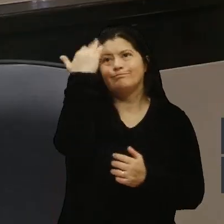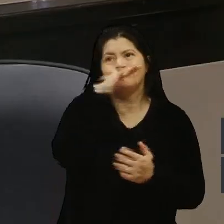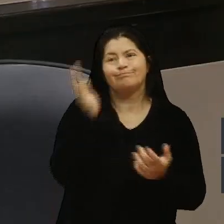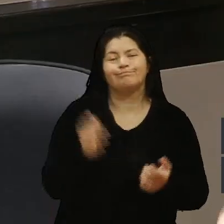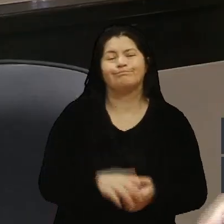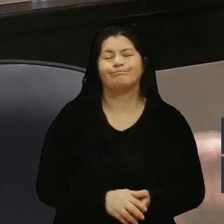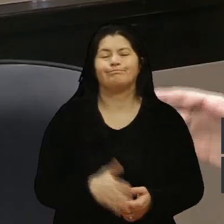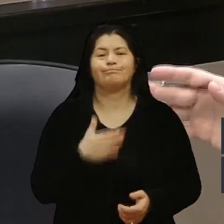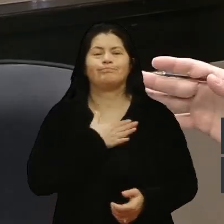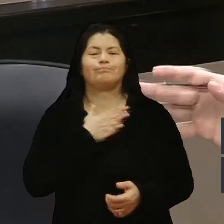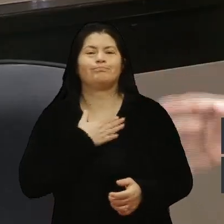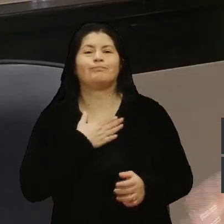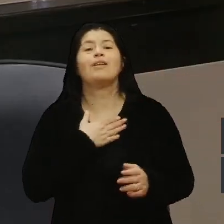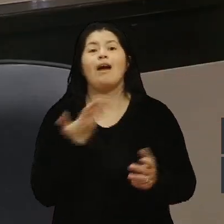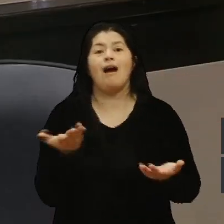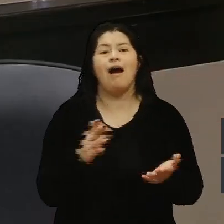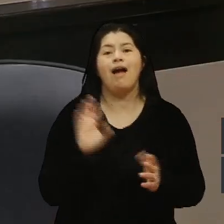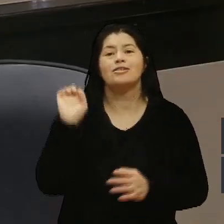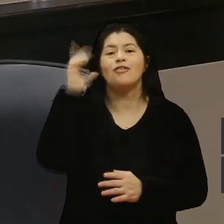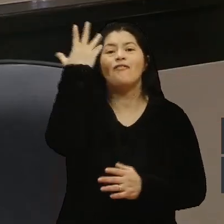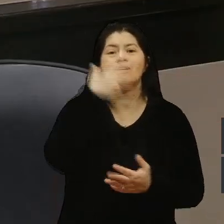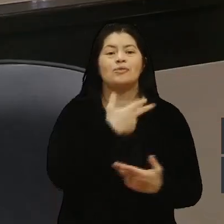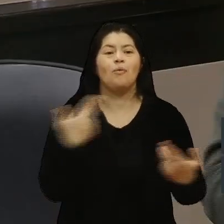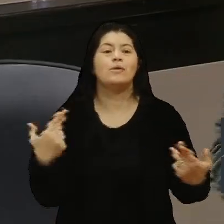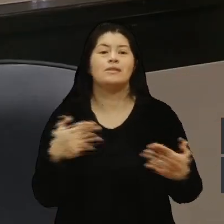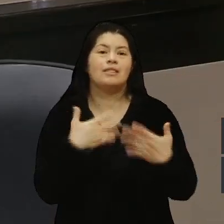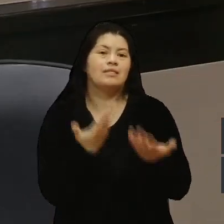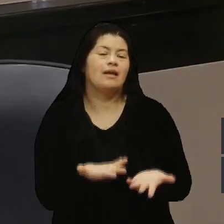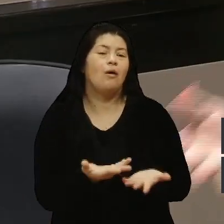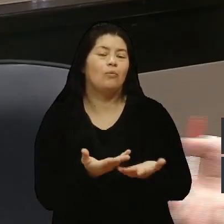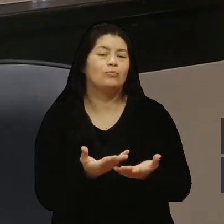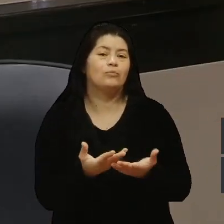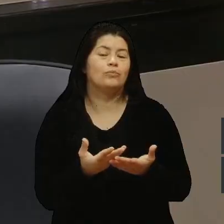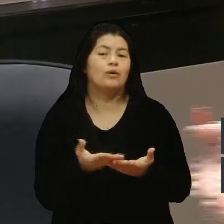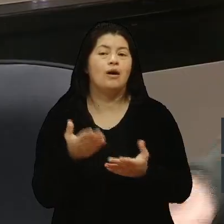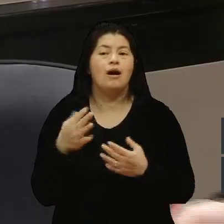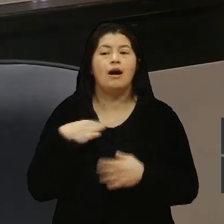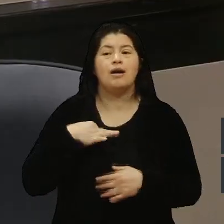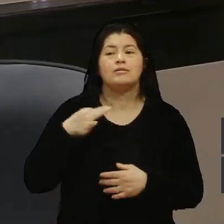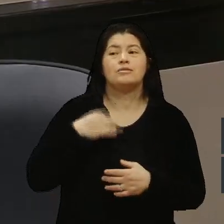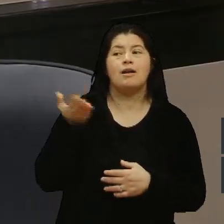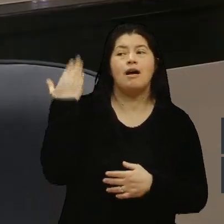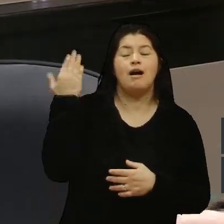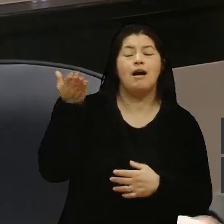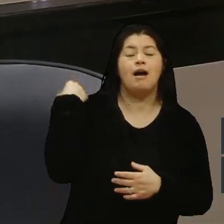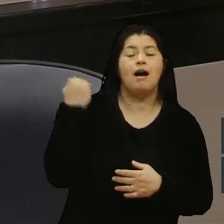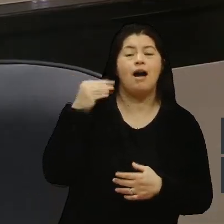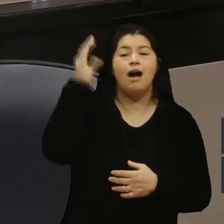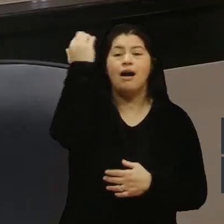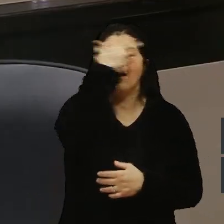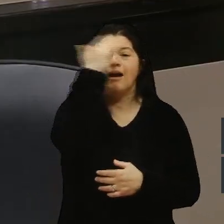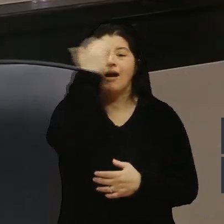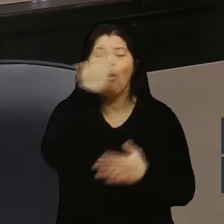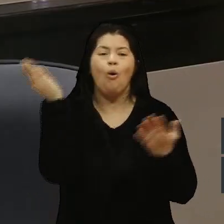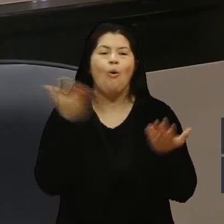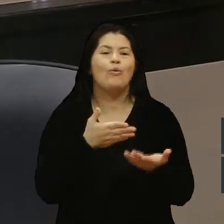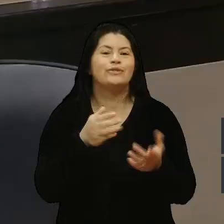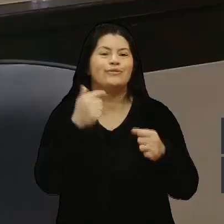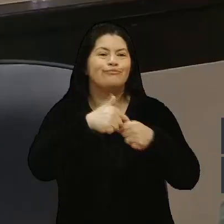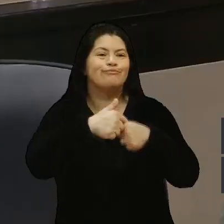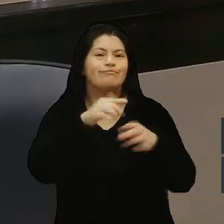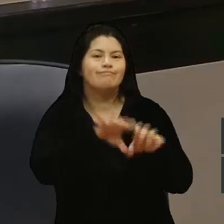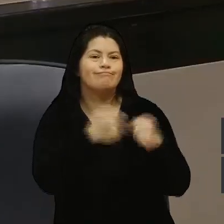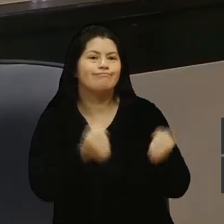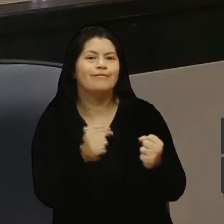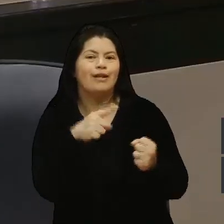peito para resolver e colocar as contas do município em dia. Então, o candidato na época era o Adiló de Domênico, né? E aí a gente está vendo agora a cidade quebrada. Infelizmente, a